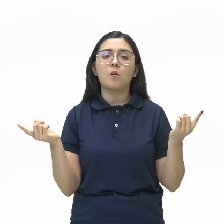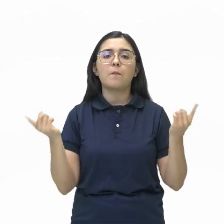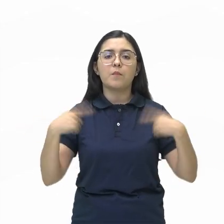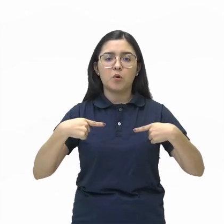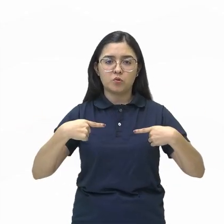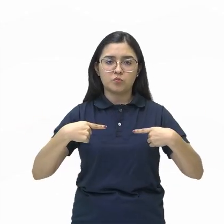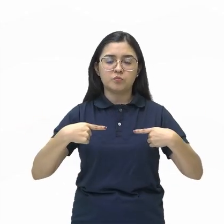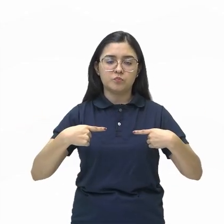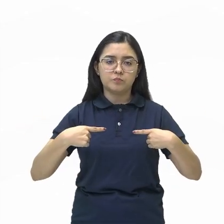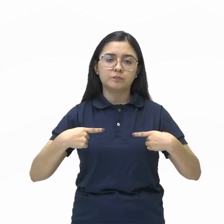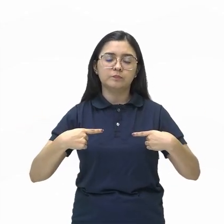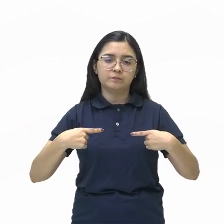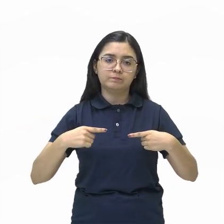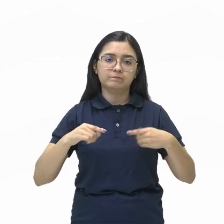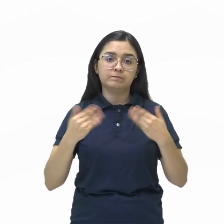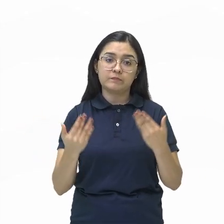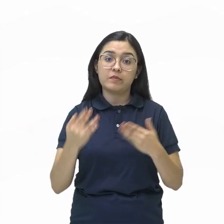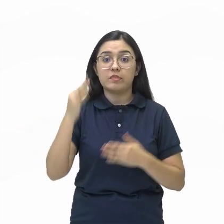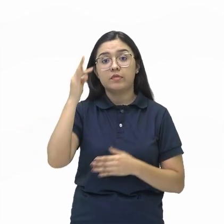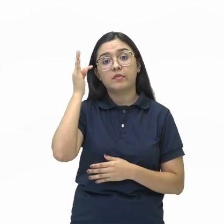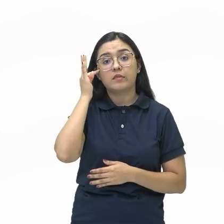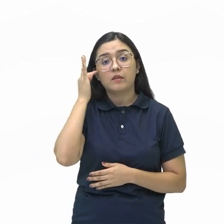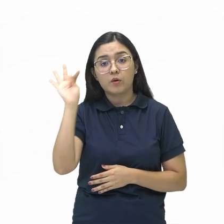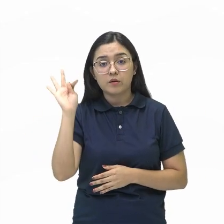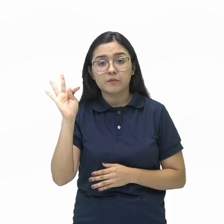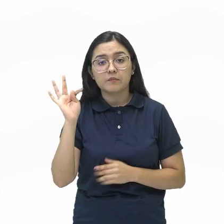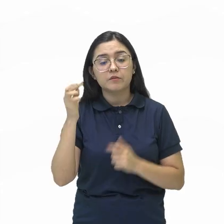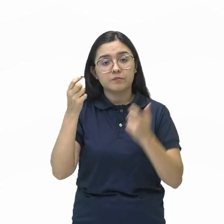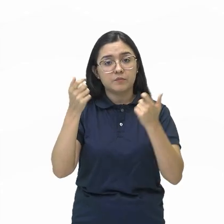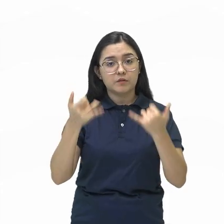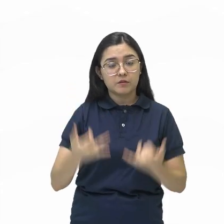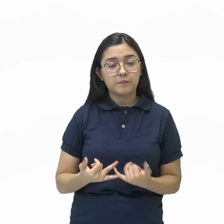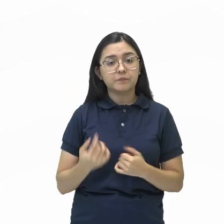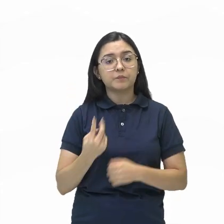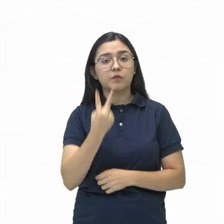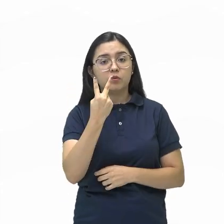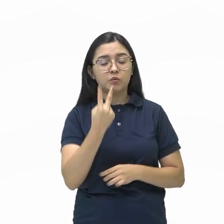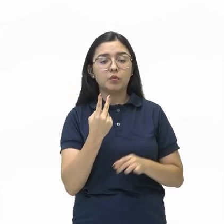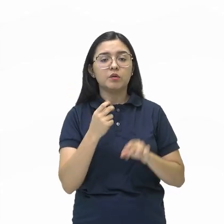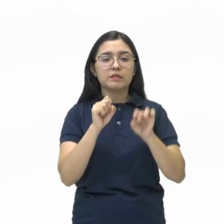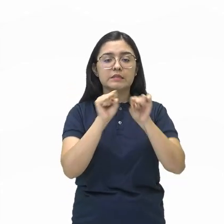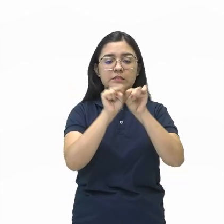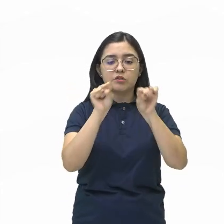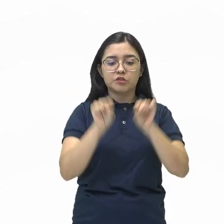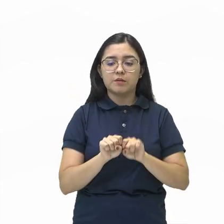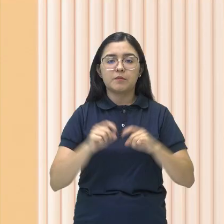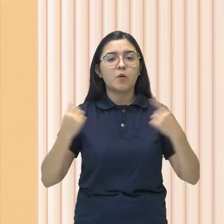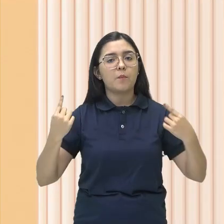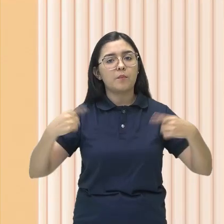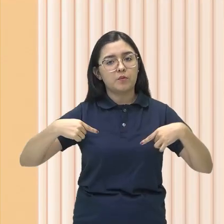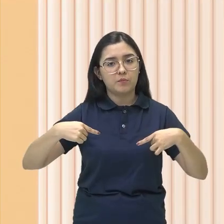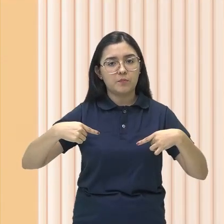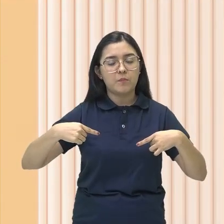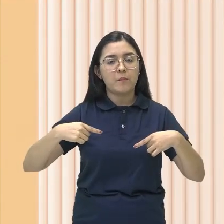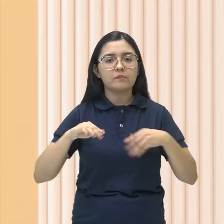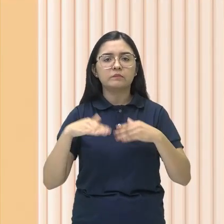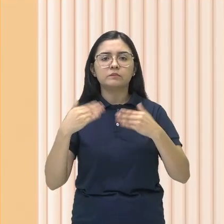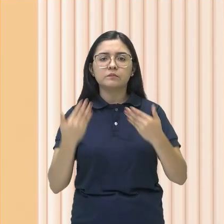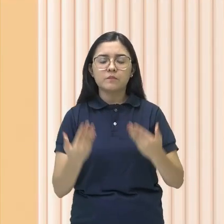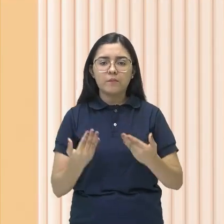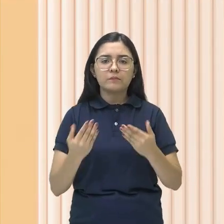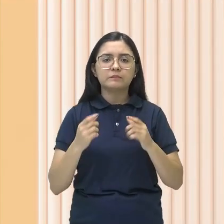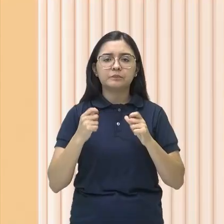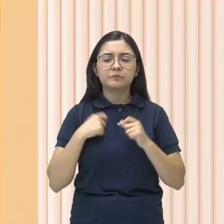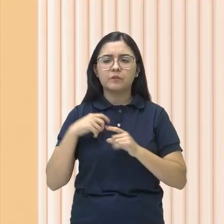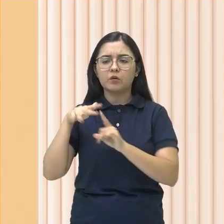ao outro, pelo menos, né, teoricamente. Então, são dois sistemas que são opostos. Quando a gente fala